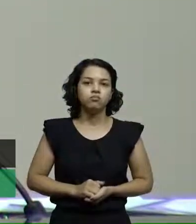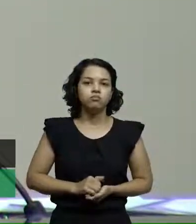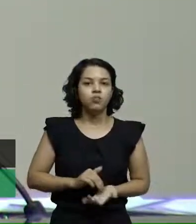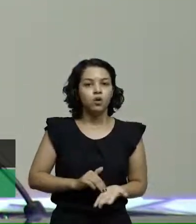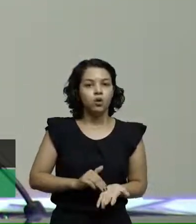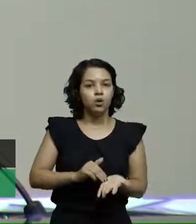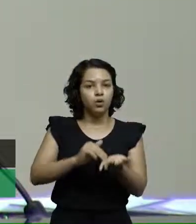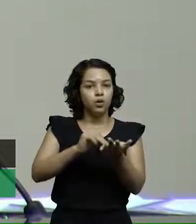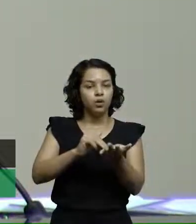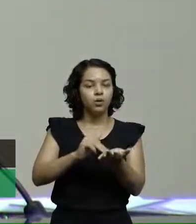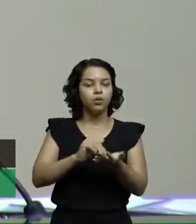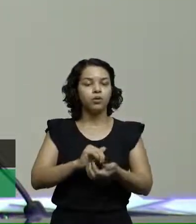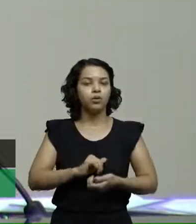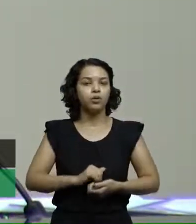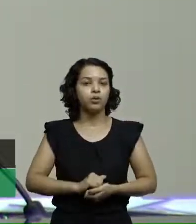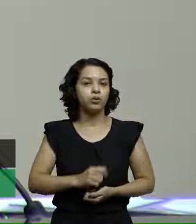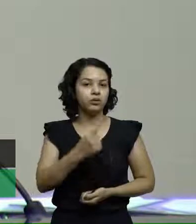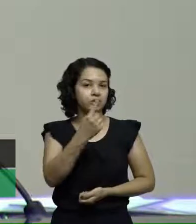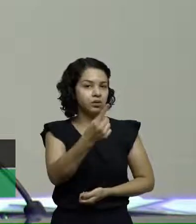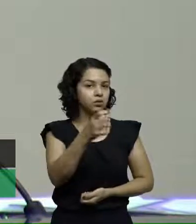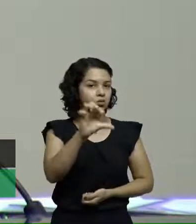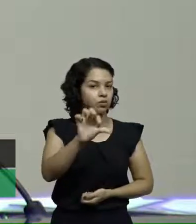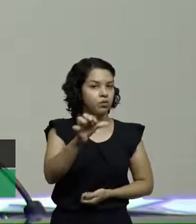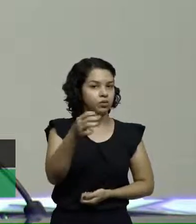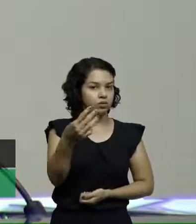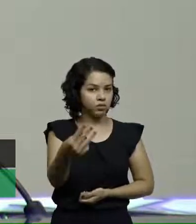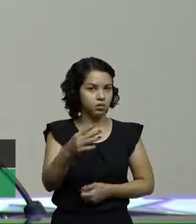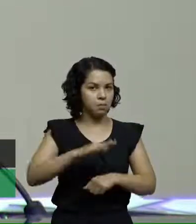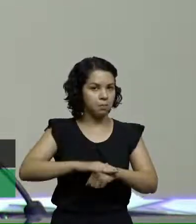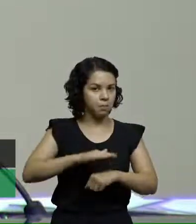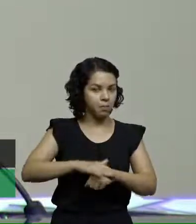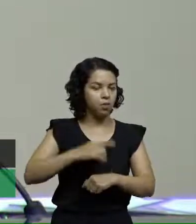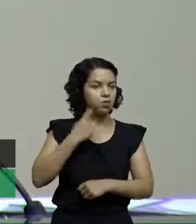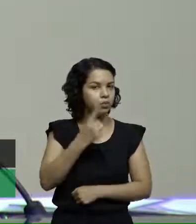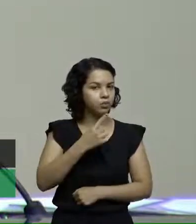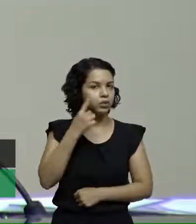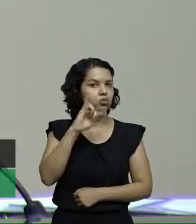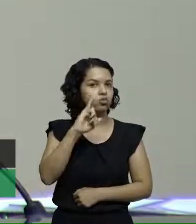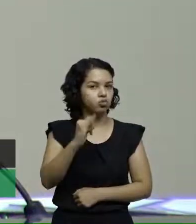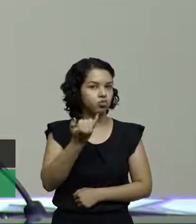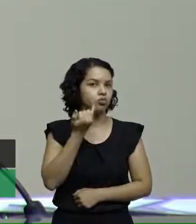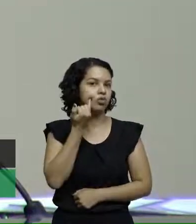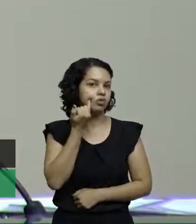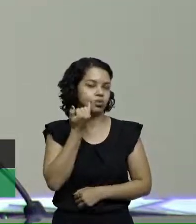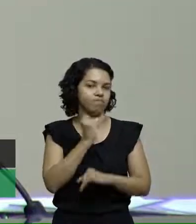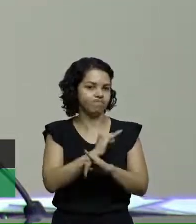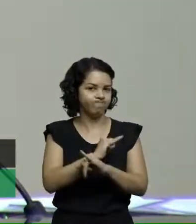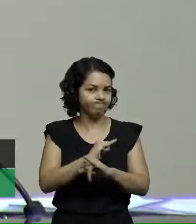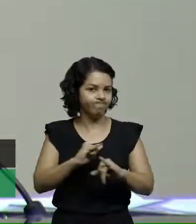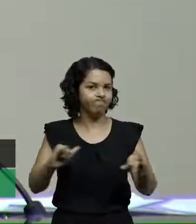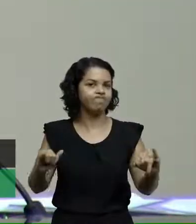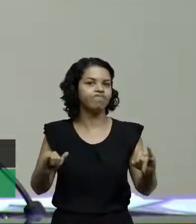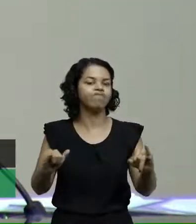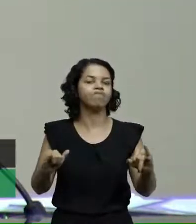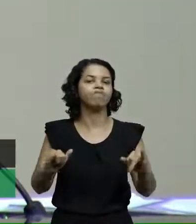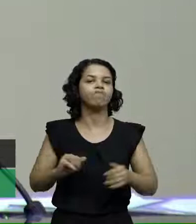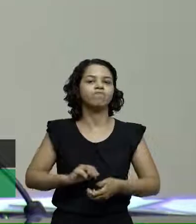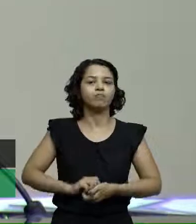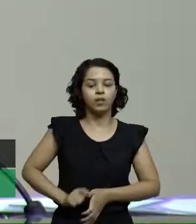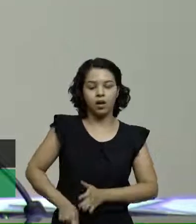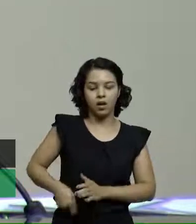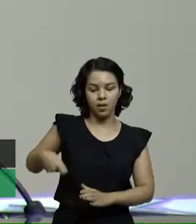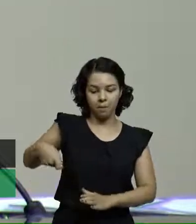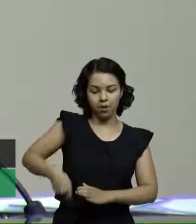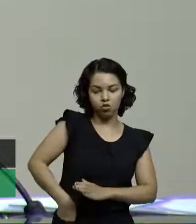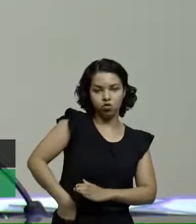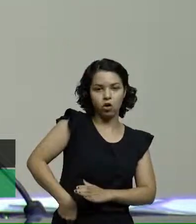Moções. Moção 193, autor deputado Gessé Lopes, manifestando a Embaixada da Bolívia no